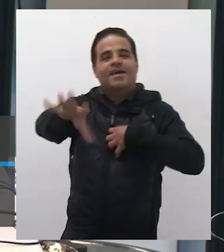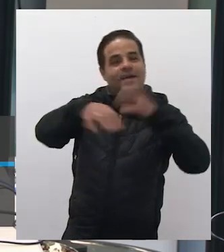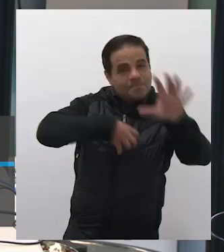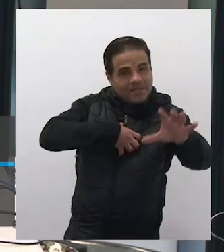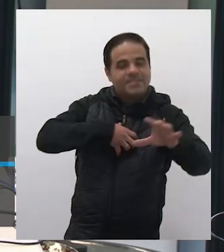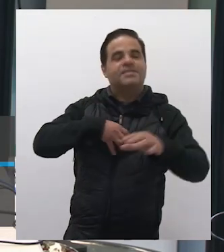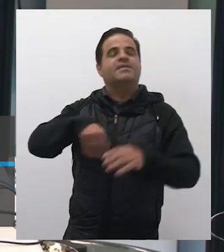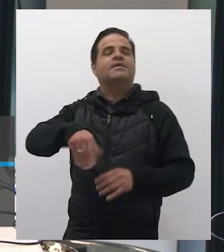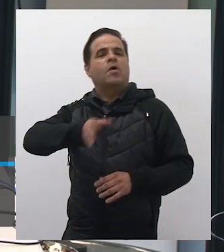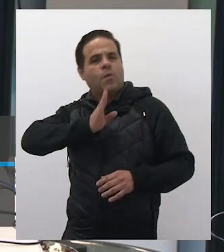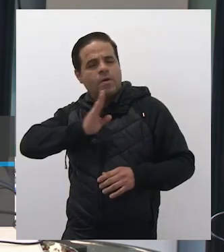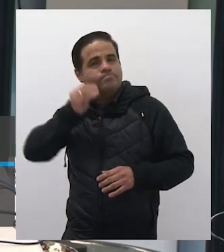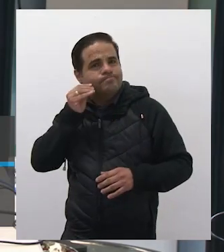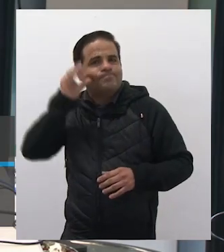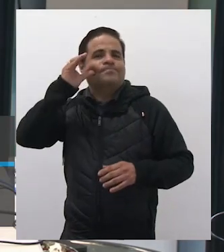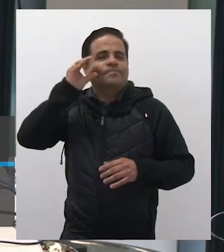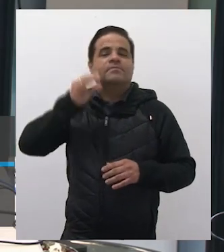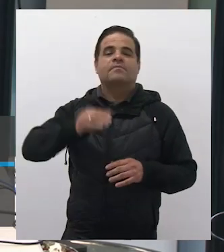e conhecimento.